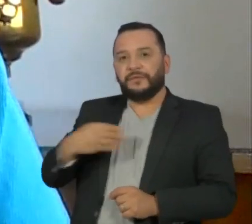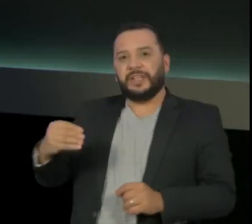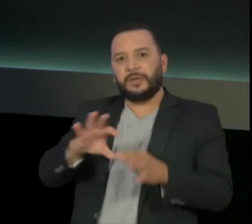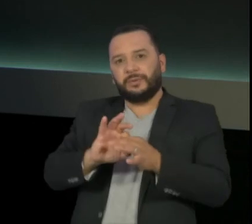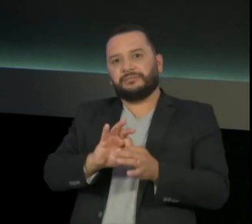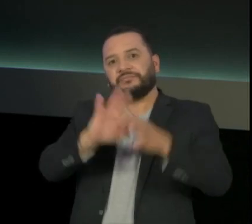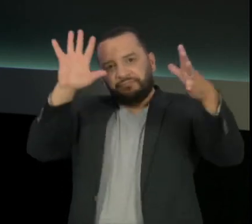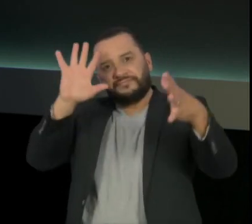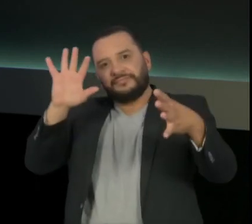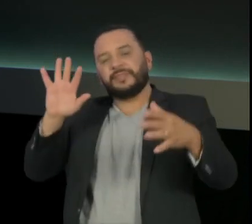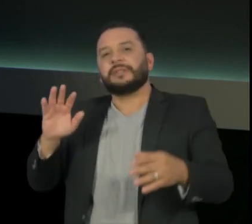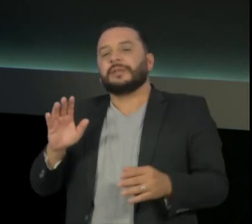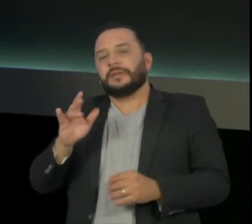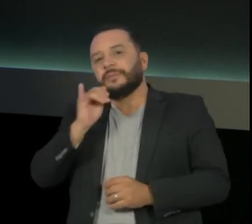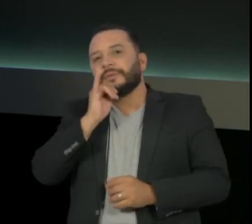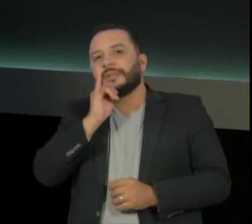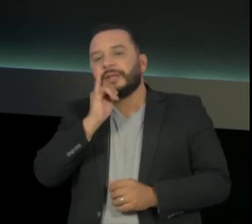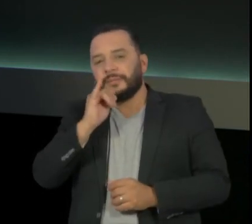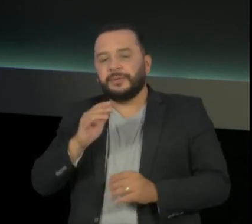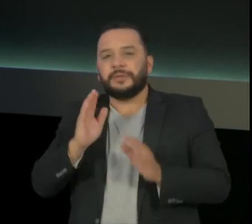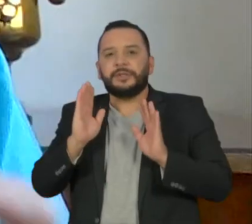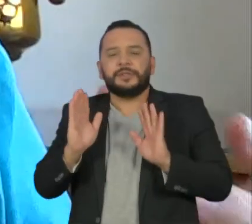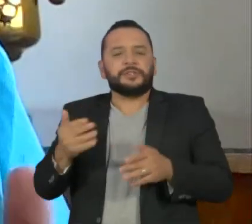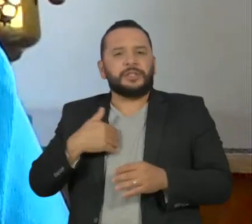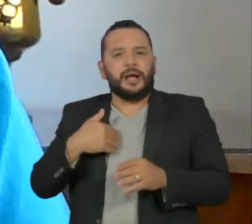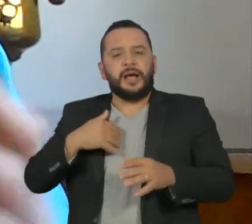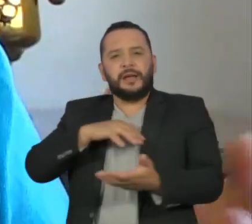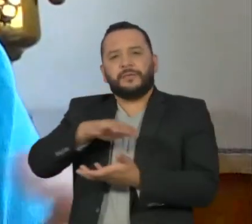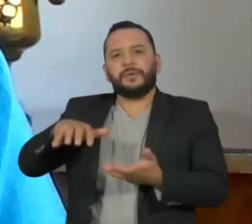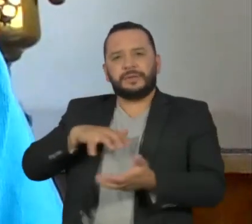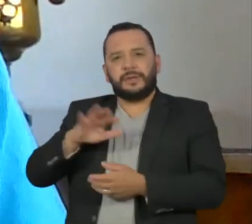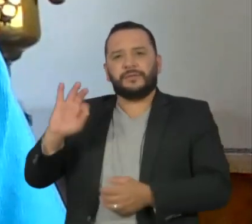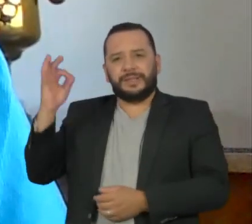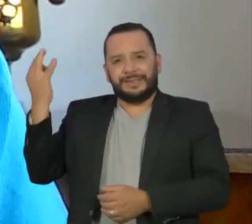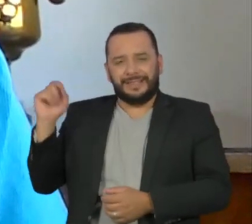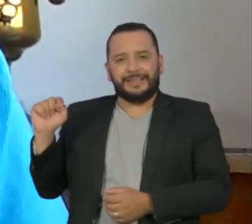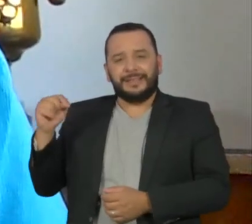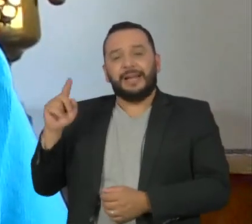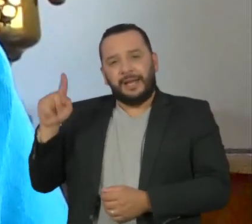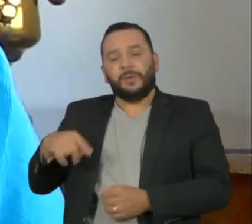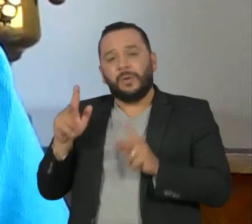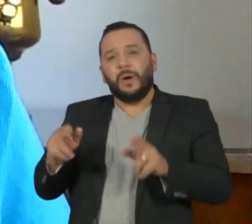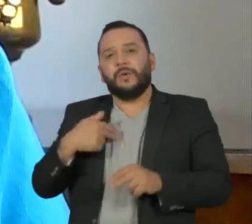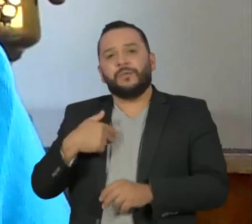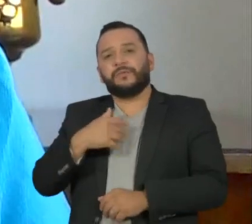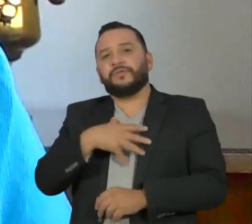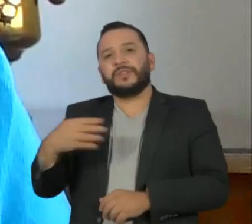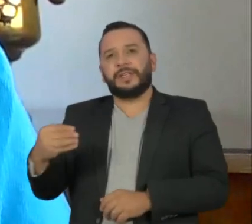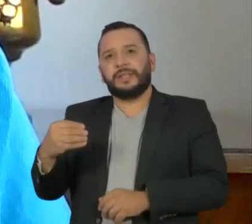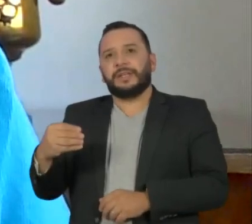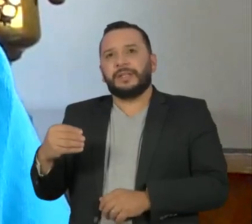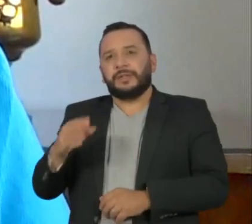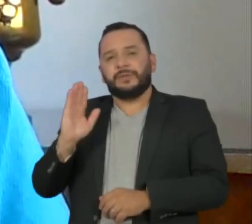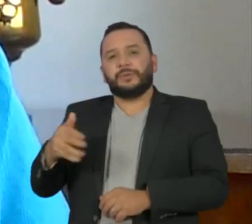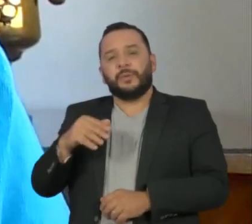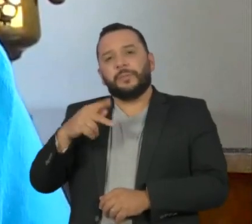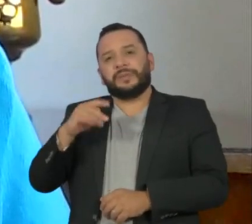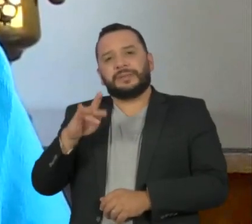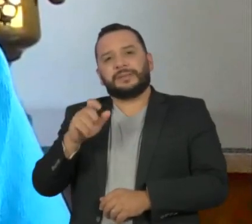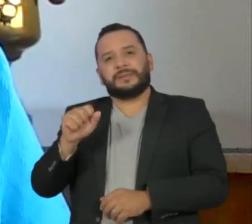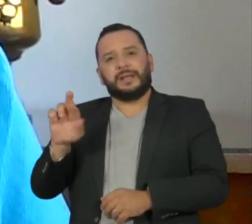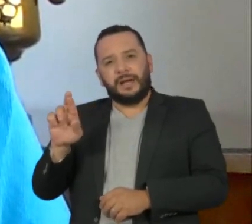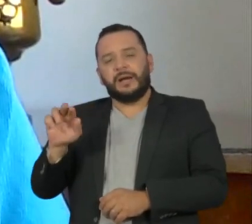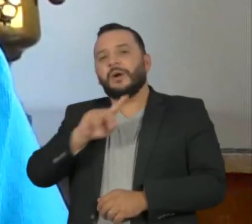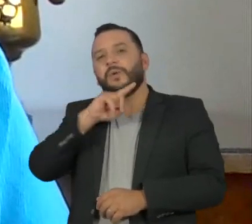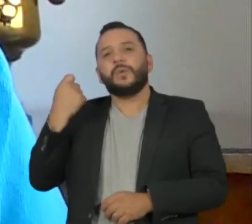Francesa, o filho de Maria Antonieta, tivesse feito a Revolução Francesa. Ou o filho do czar